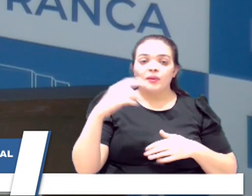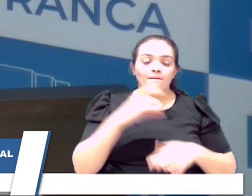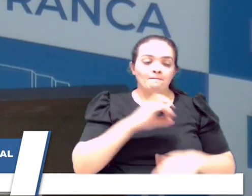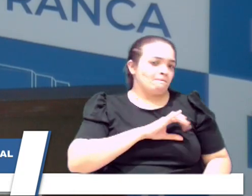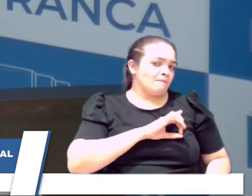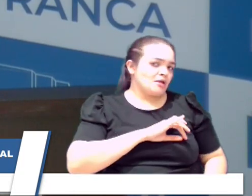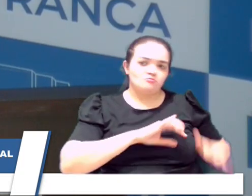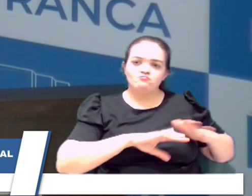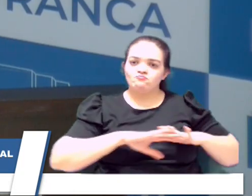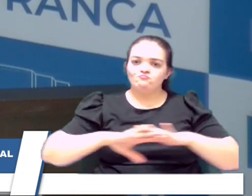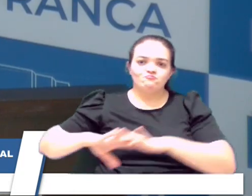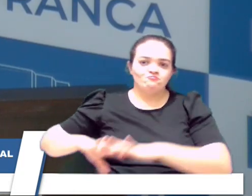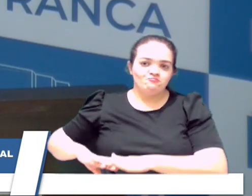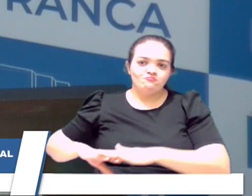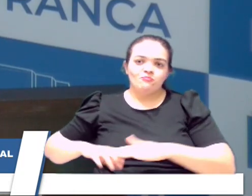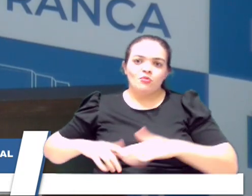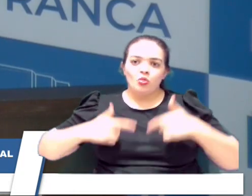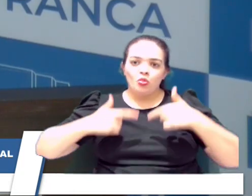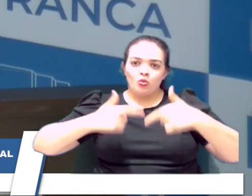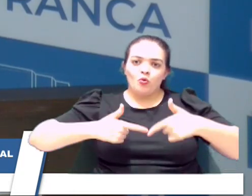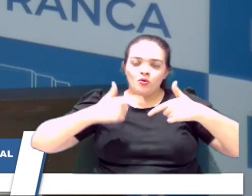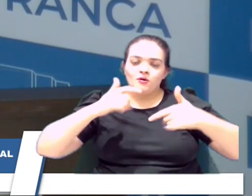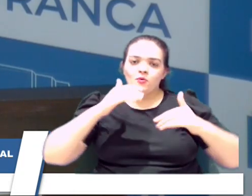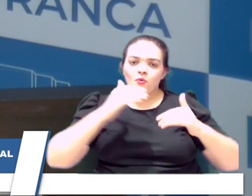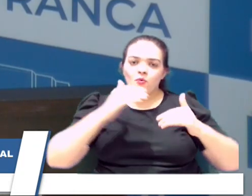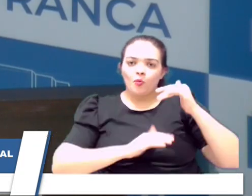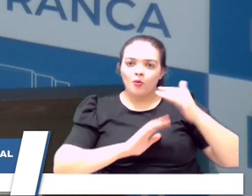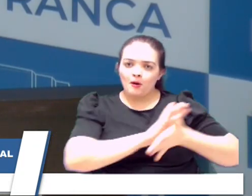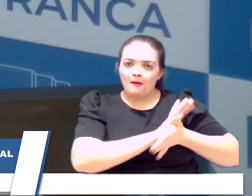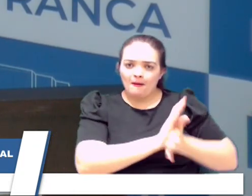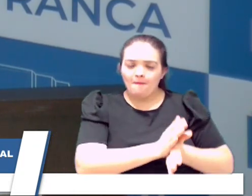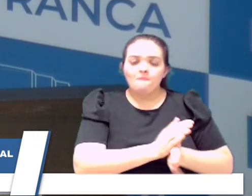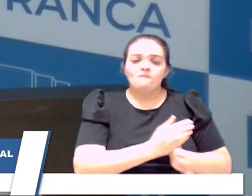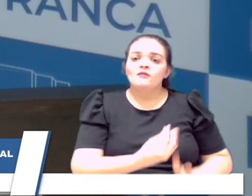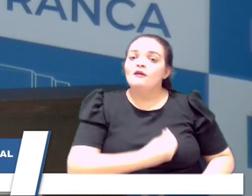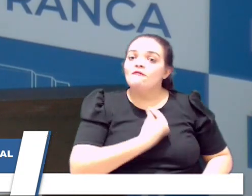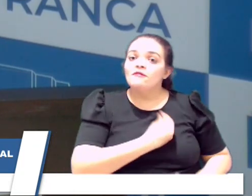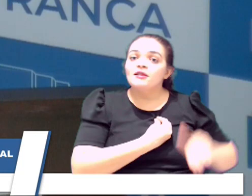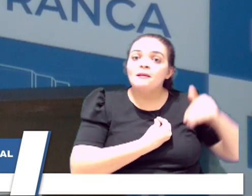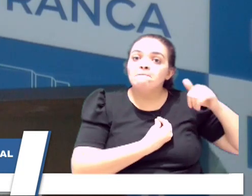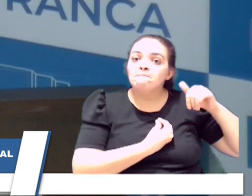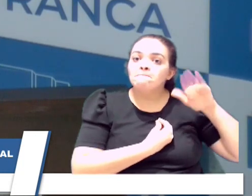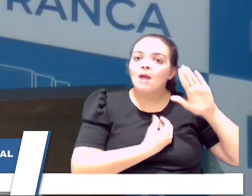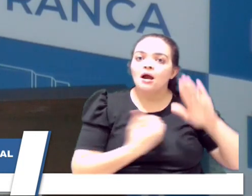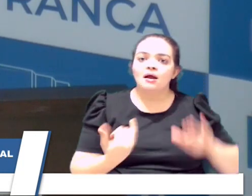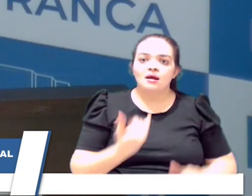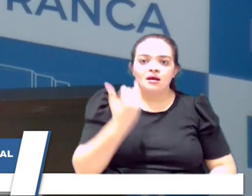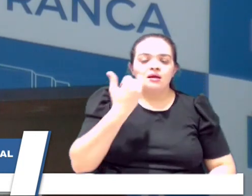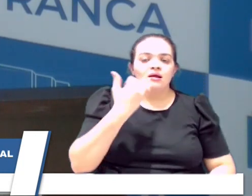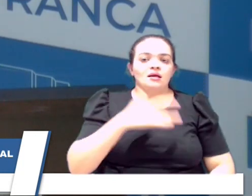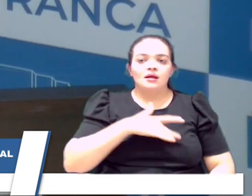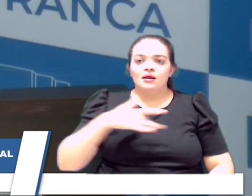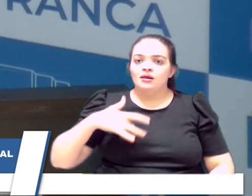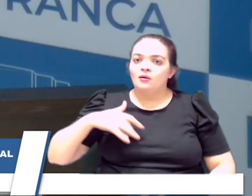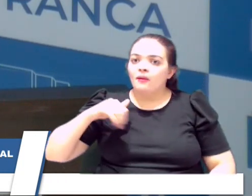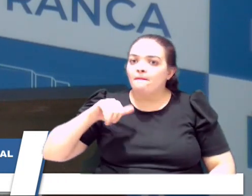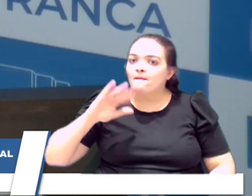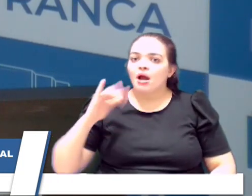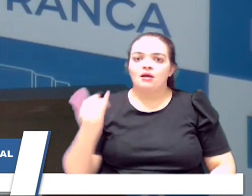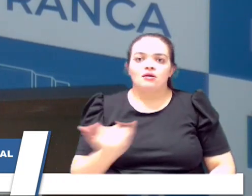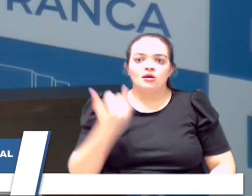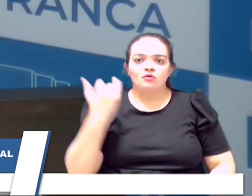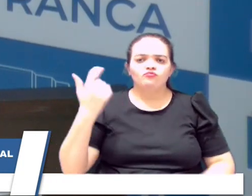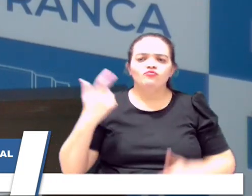de lutar contra o preconceito e de dizer, a vida é mais importante, a saúde é mais importante. Então, vamos nessa luta,